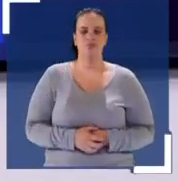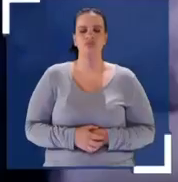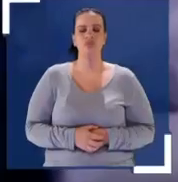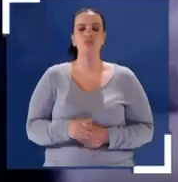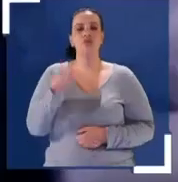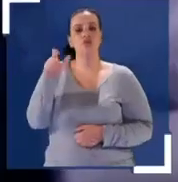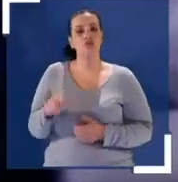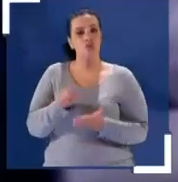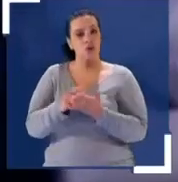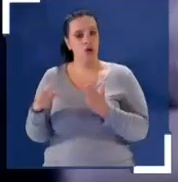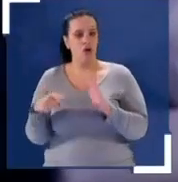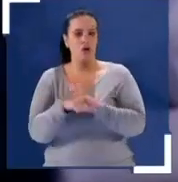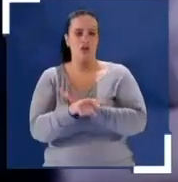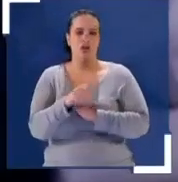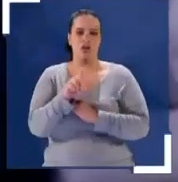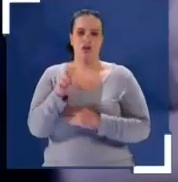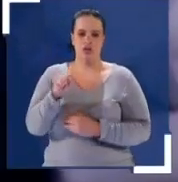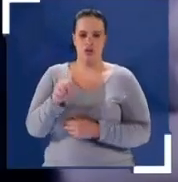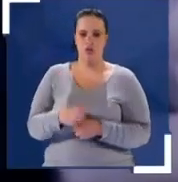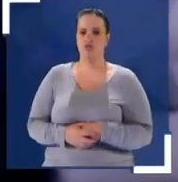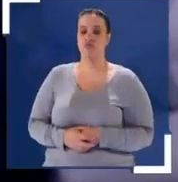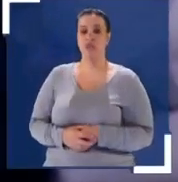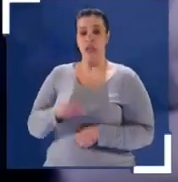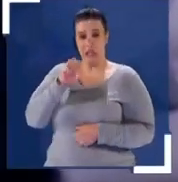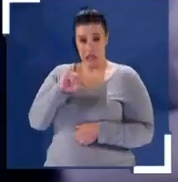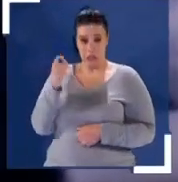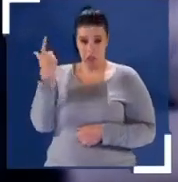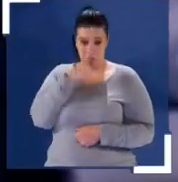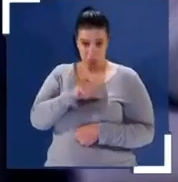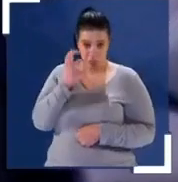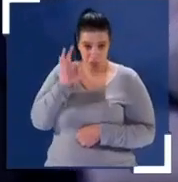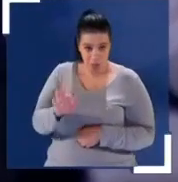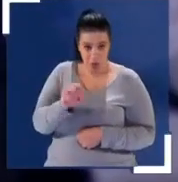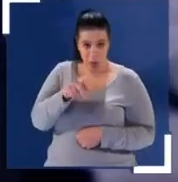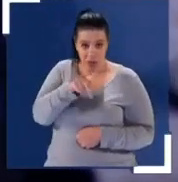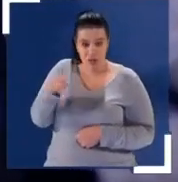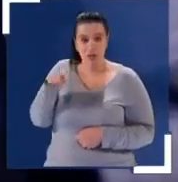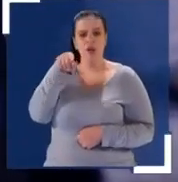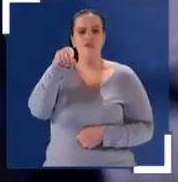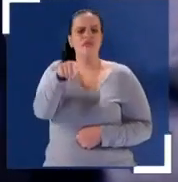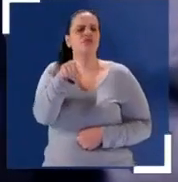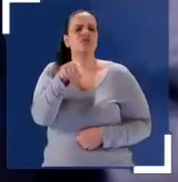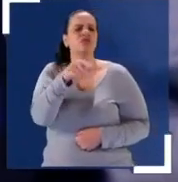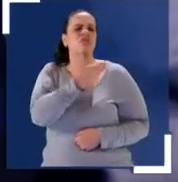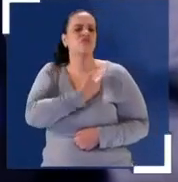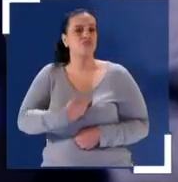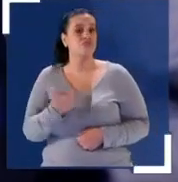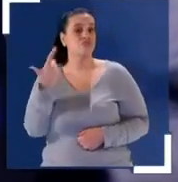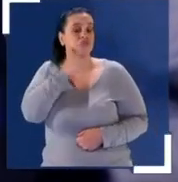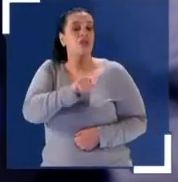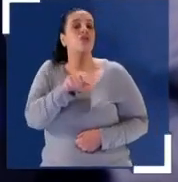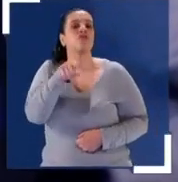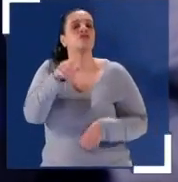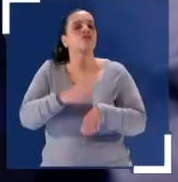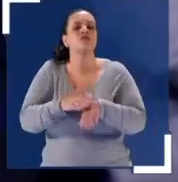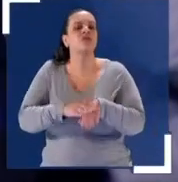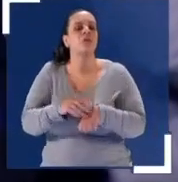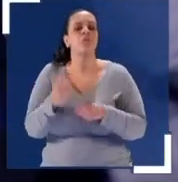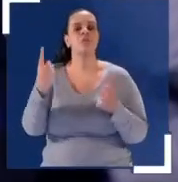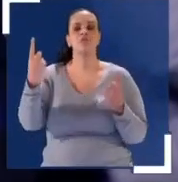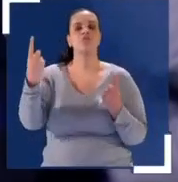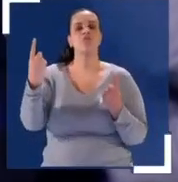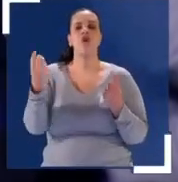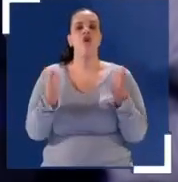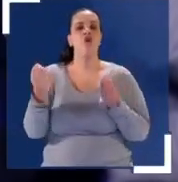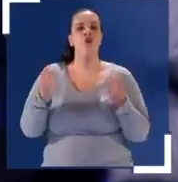segundos. Confirmada a eleição dele à presidência e a do senhor ao governo do Estado, qual seria a sua primeira atitude com relação